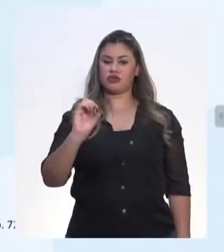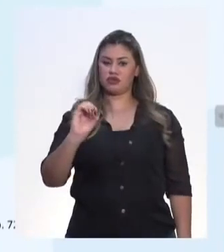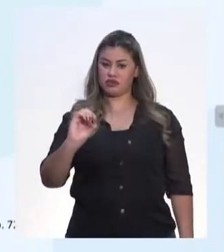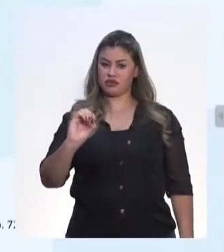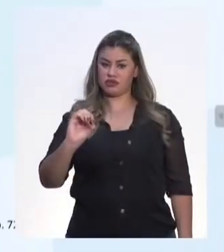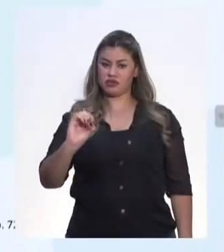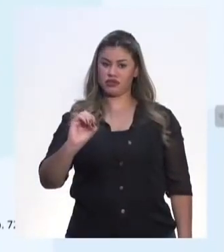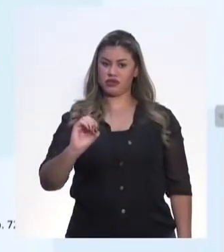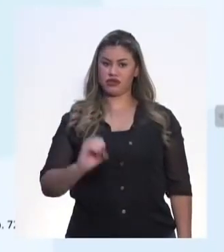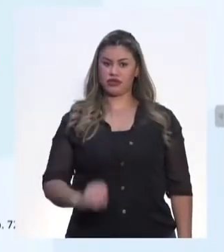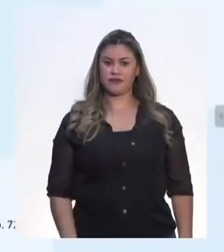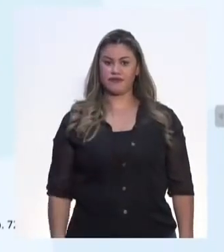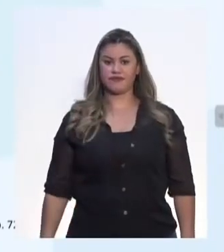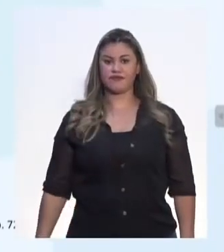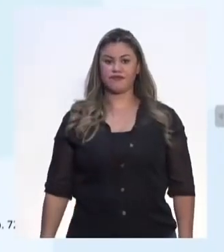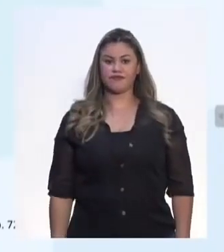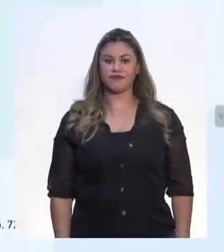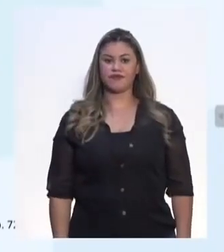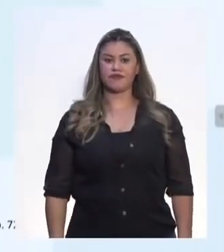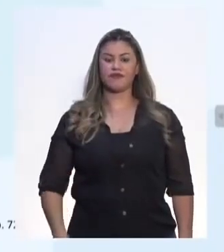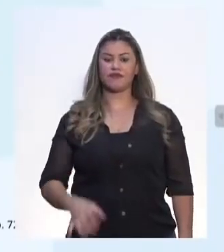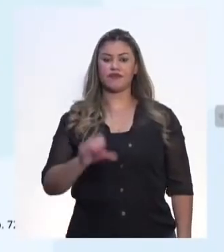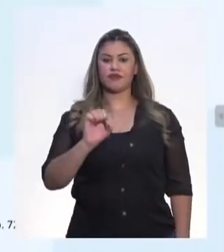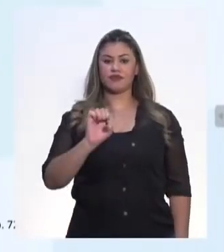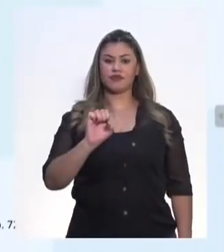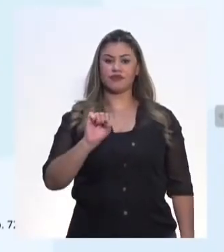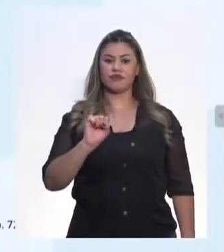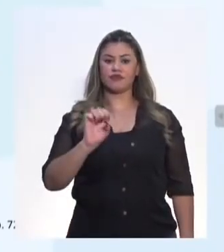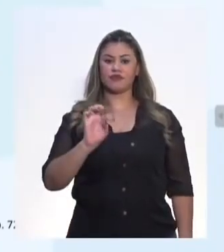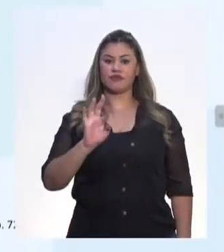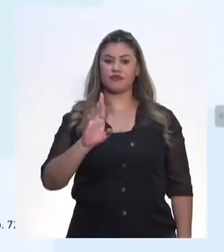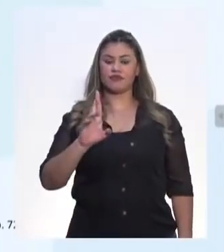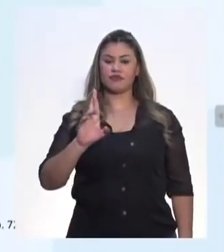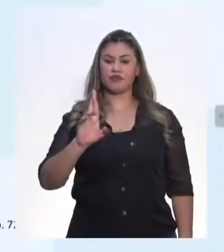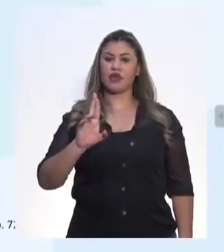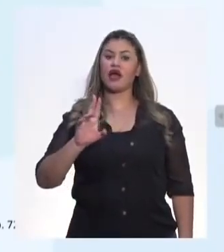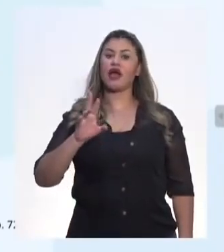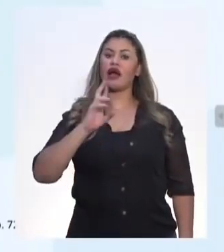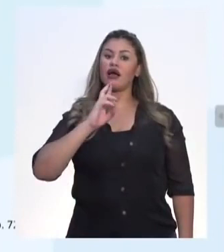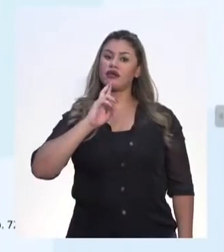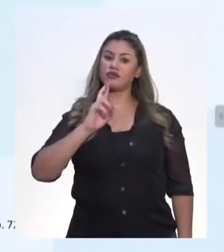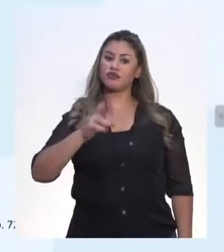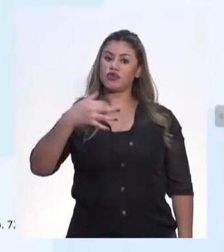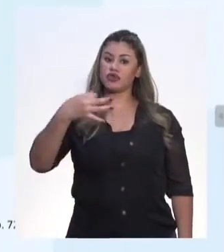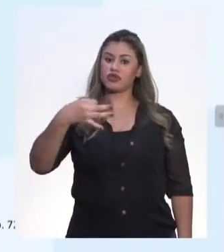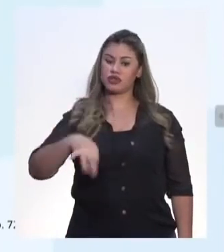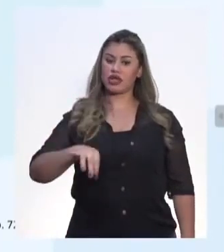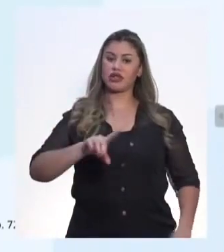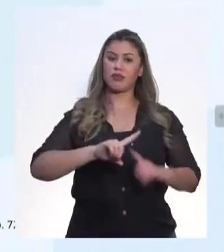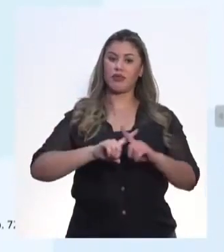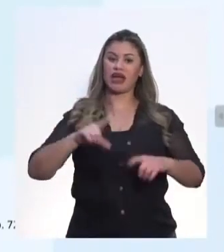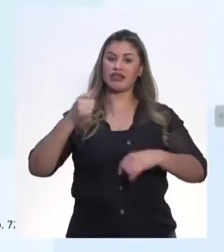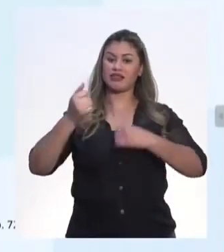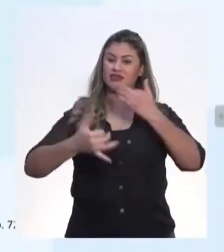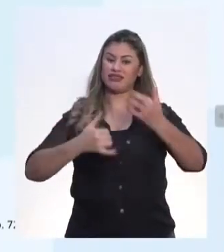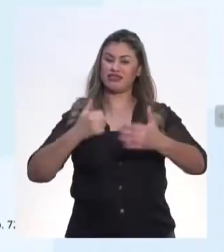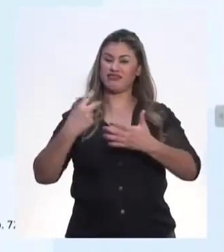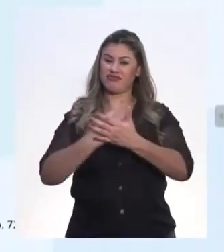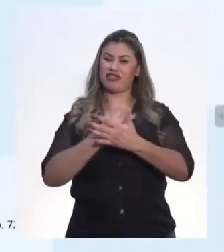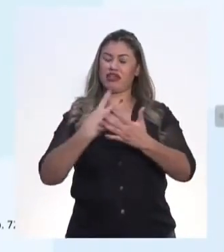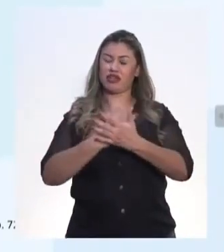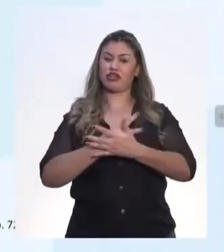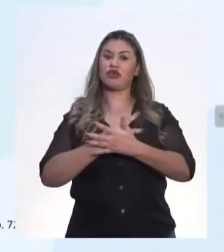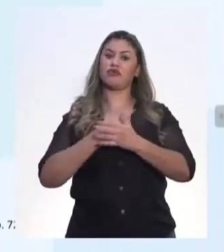vocês em vermelho. E vou chamar a atenção da Estela. Estela, a resposta está certa, mas a justificativa não. Presta bastante atenção agora